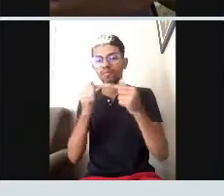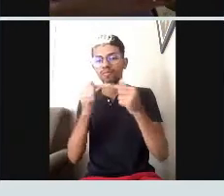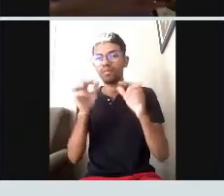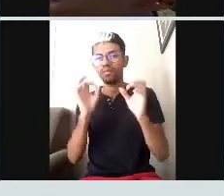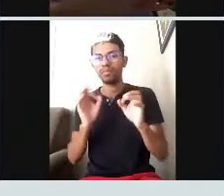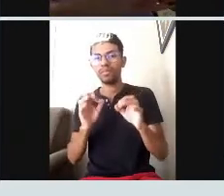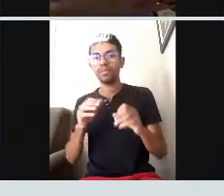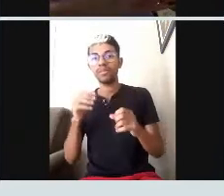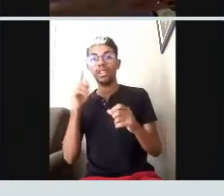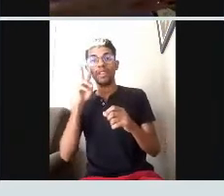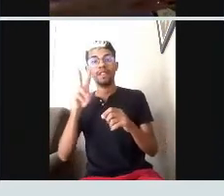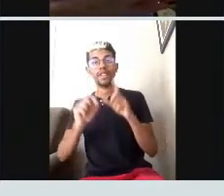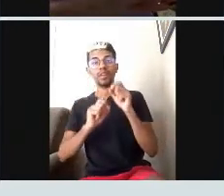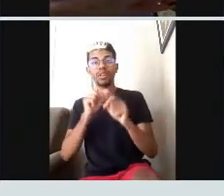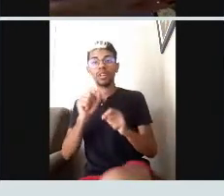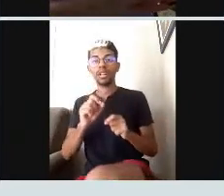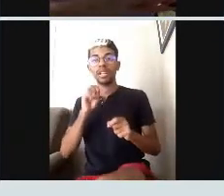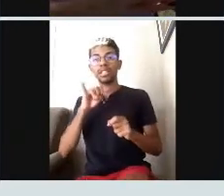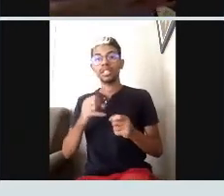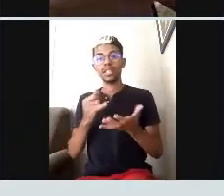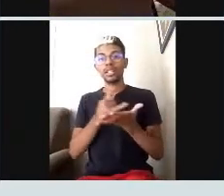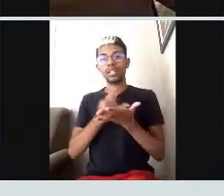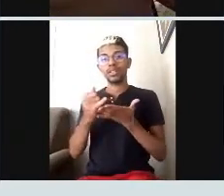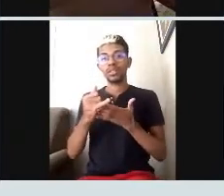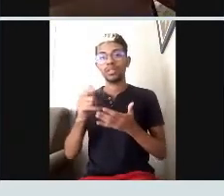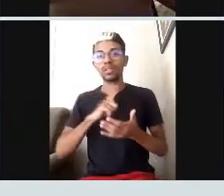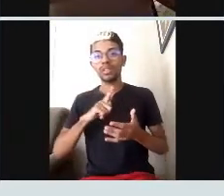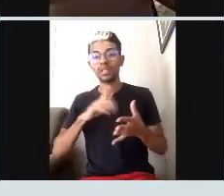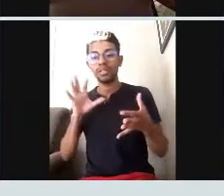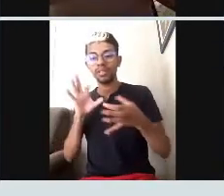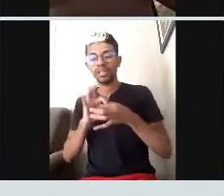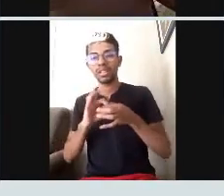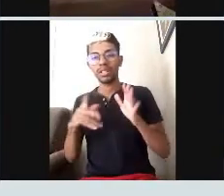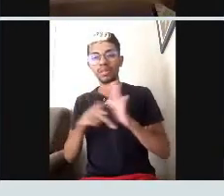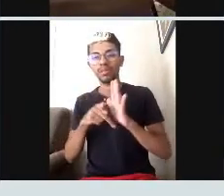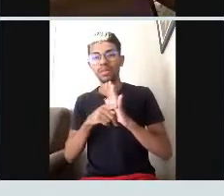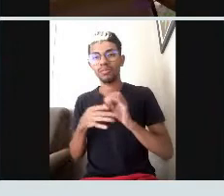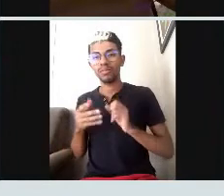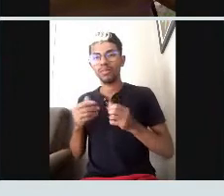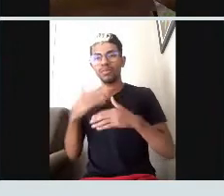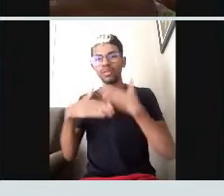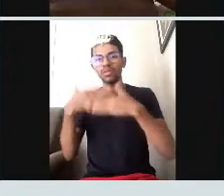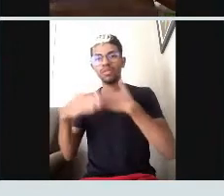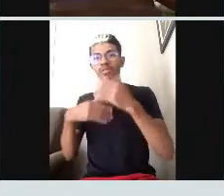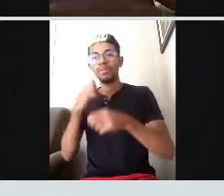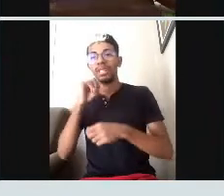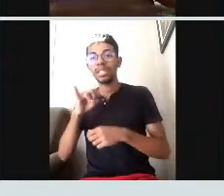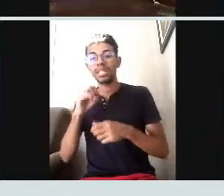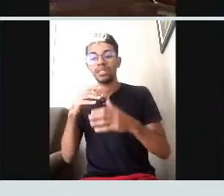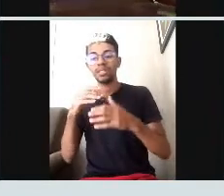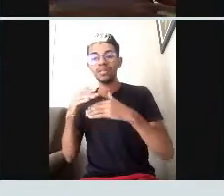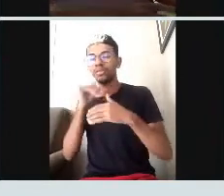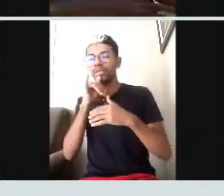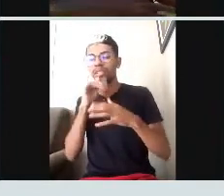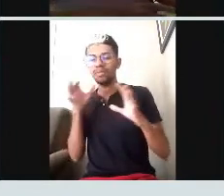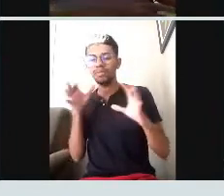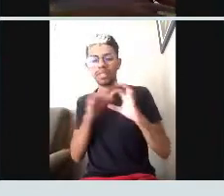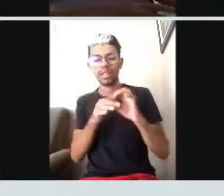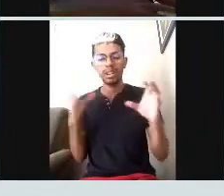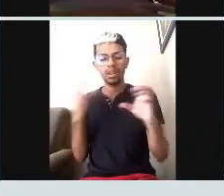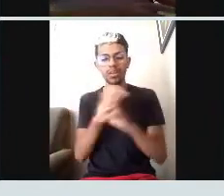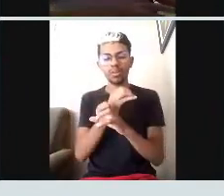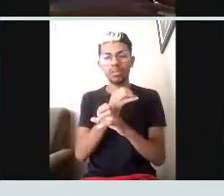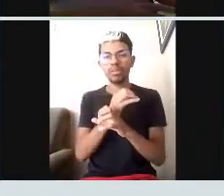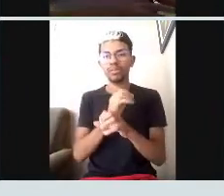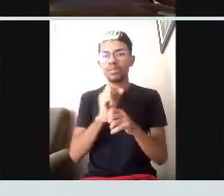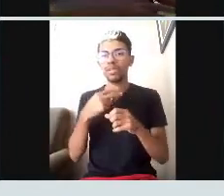uma ligação com o desenvolvimento, se o desenvolvimento tem uma ligação com a conclusão, a gente não pode ter um